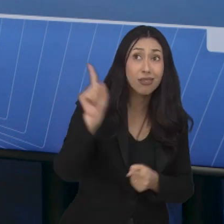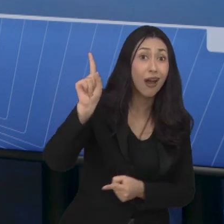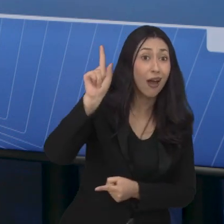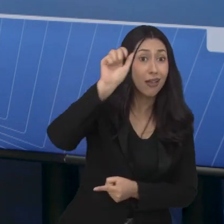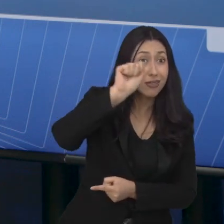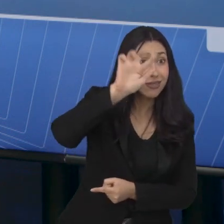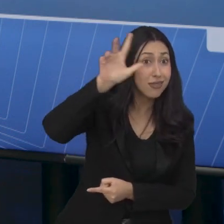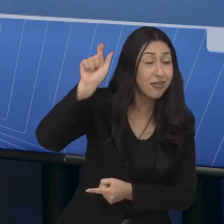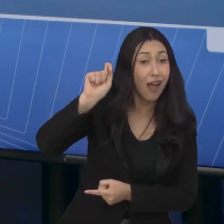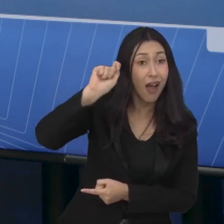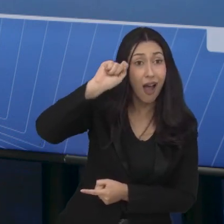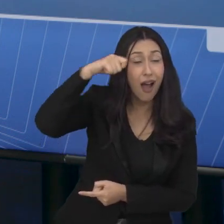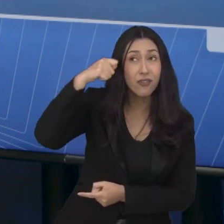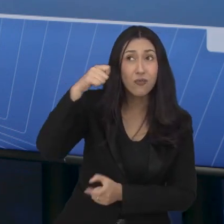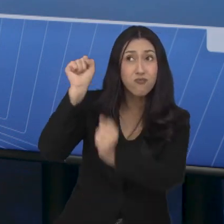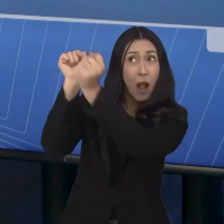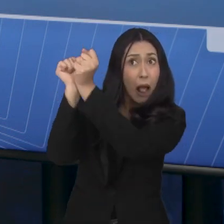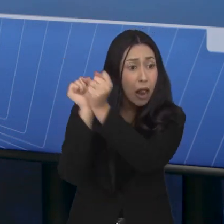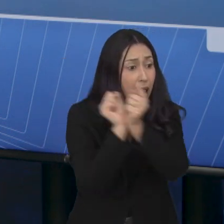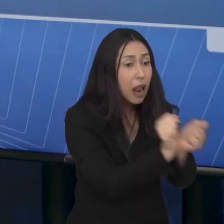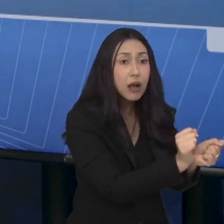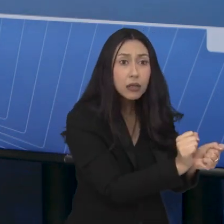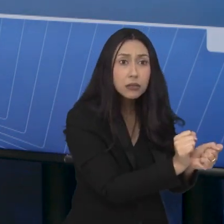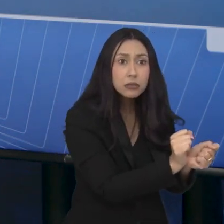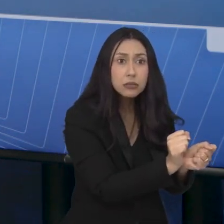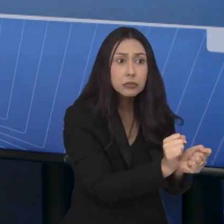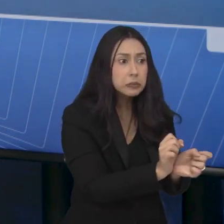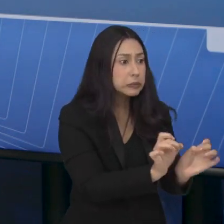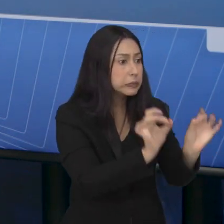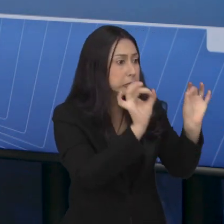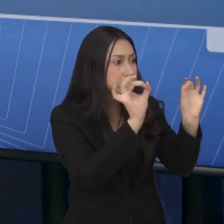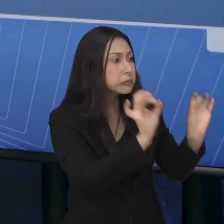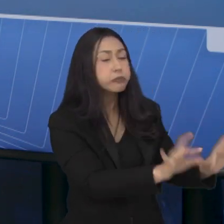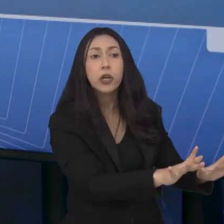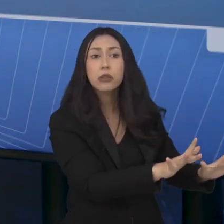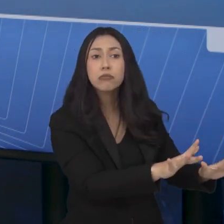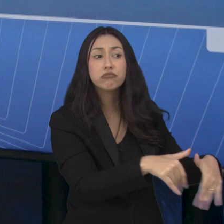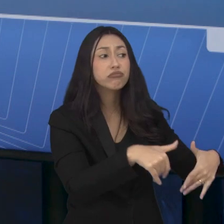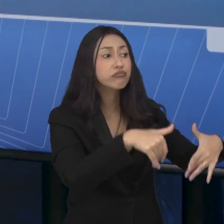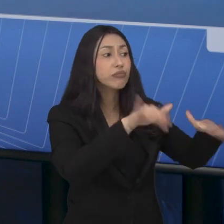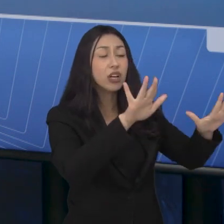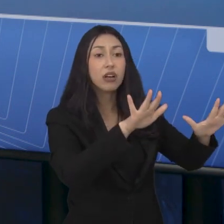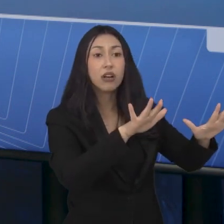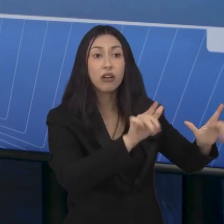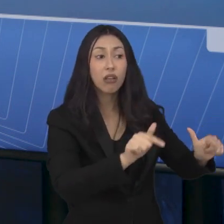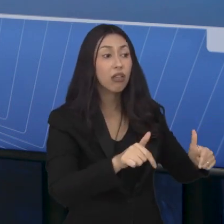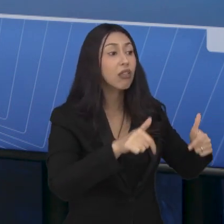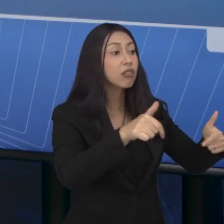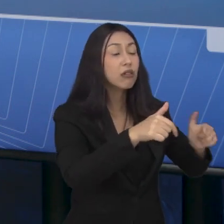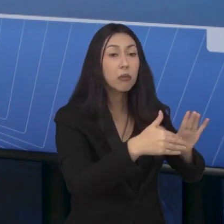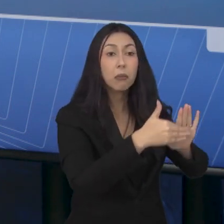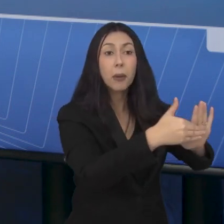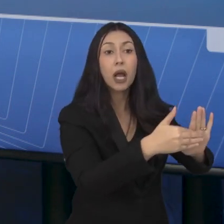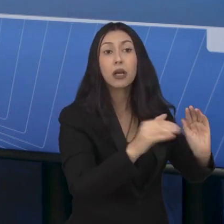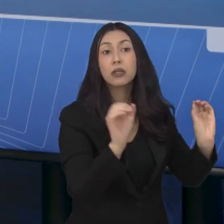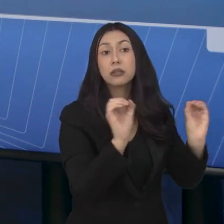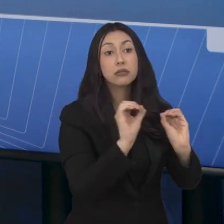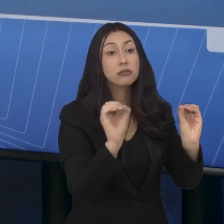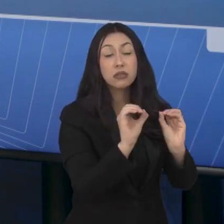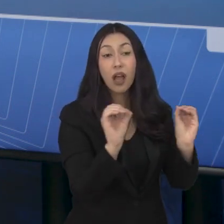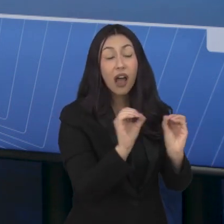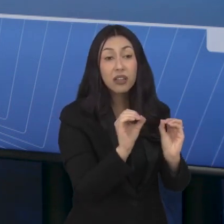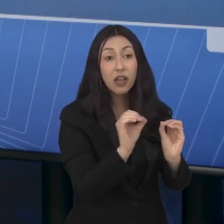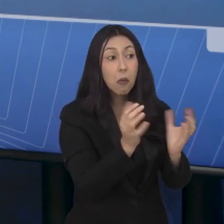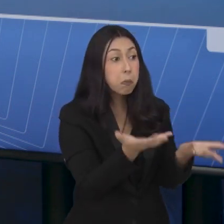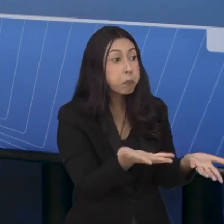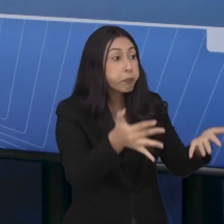trazidas para o Brasil para ser escravizadas. Então, essas pessoas que perderam tudo foram jogadas à margem da sociedade sem nenhuma política pública reparatória, né, que